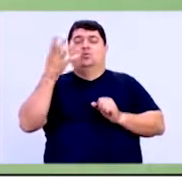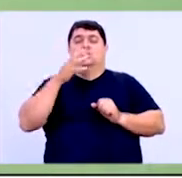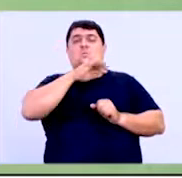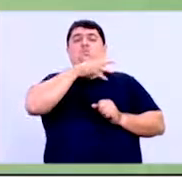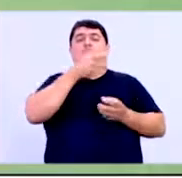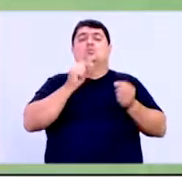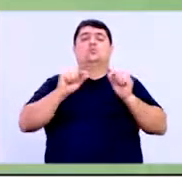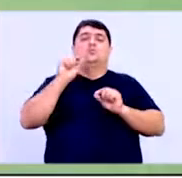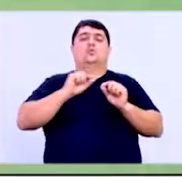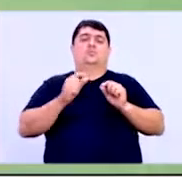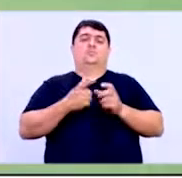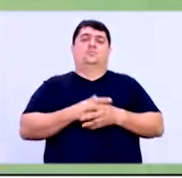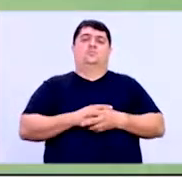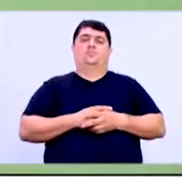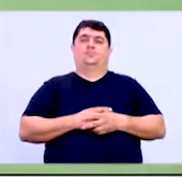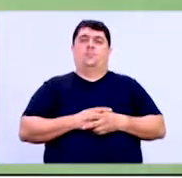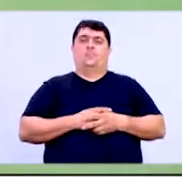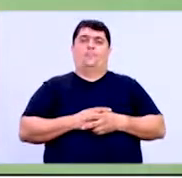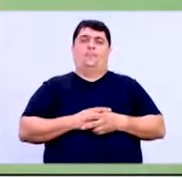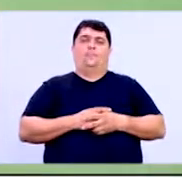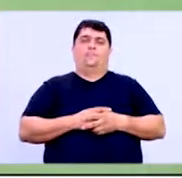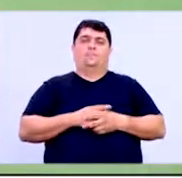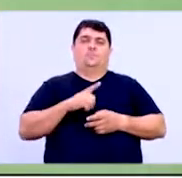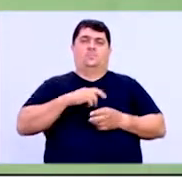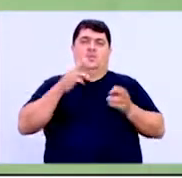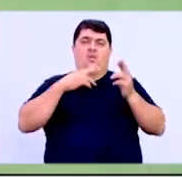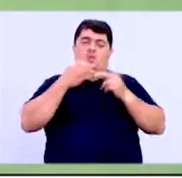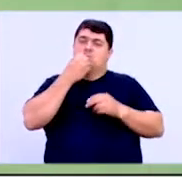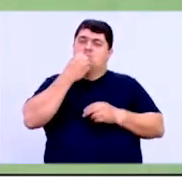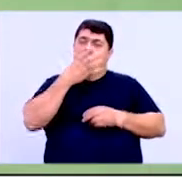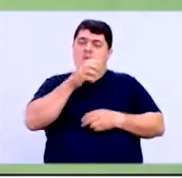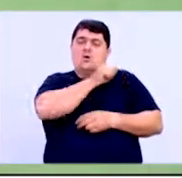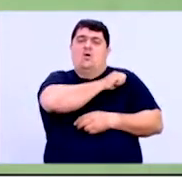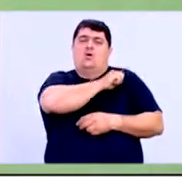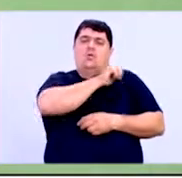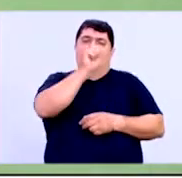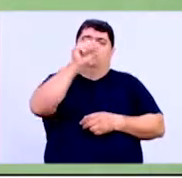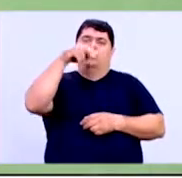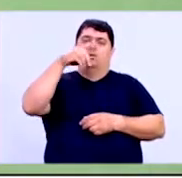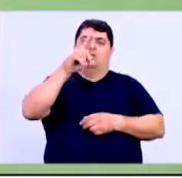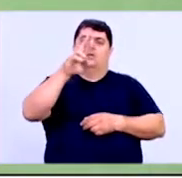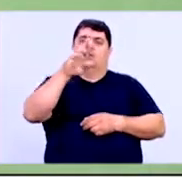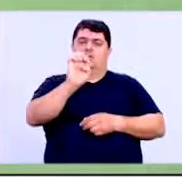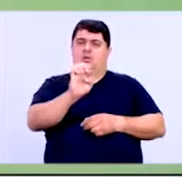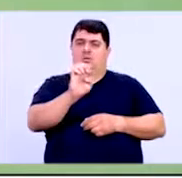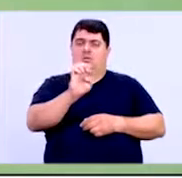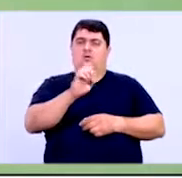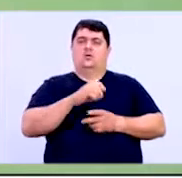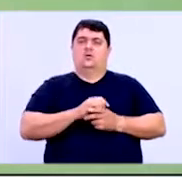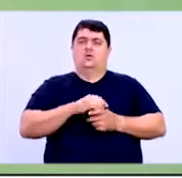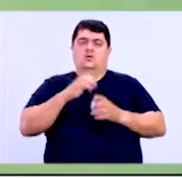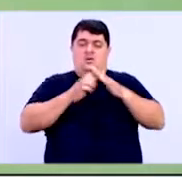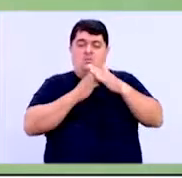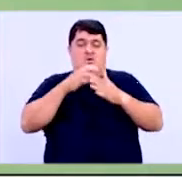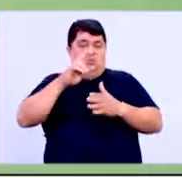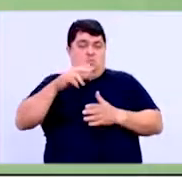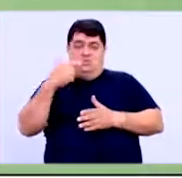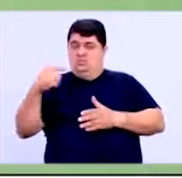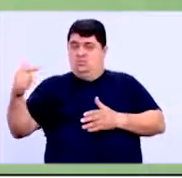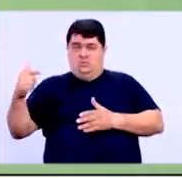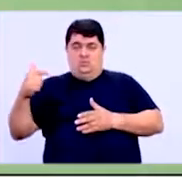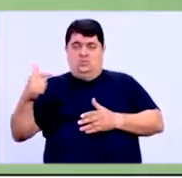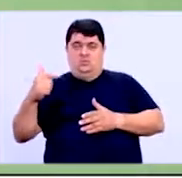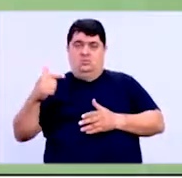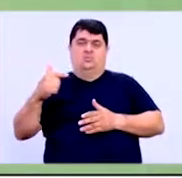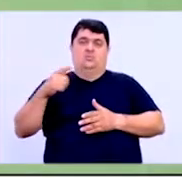usar esse regime de caixa, né? A gente tem uma resposta muito boa aqui do aluno André de Cerejeiras, que fala: uma empresa que não utiliza os recursos